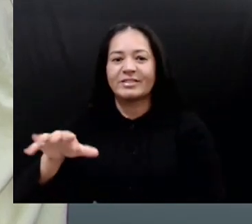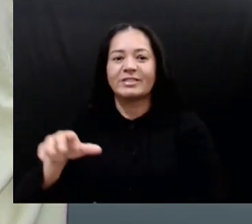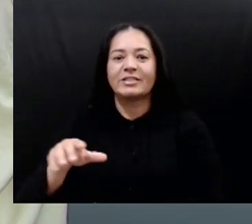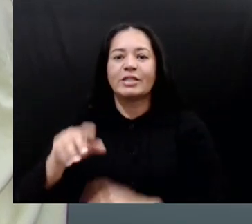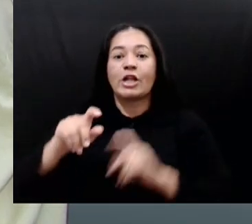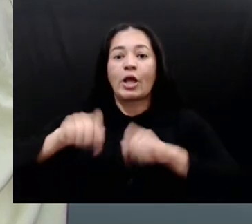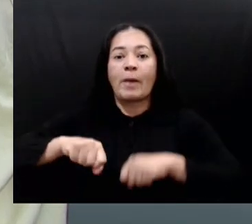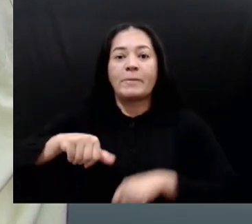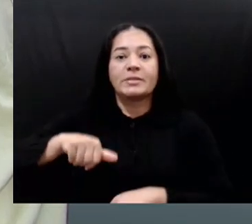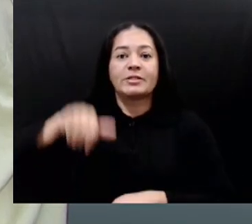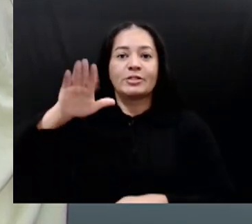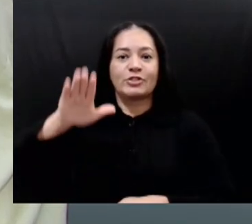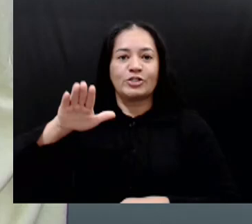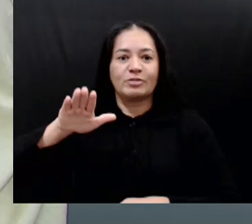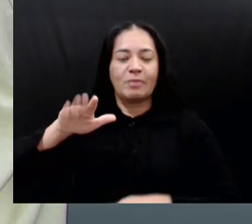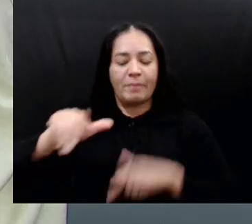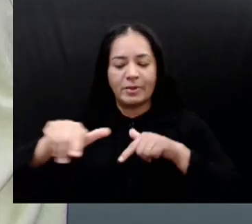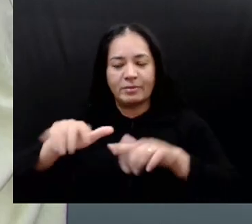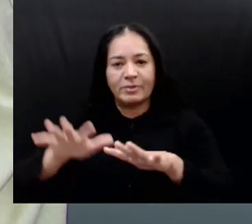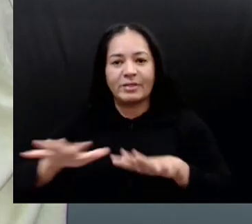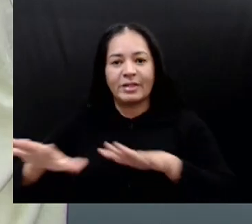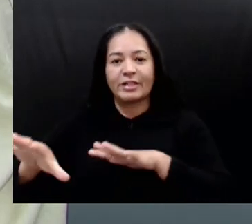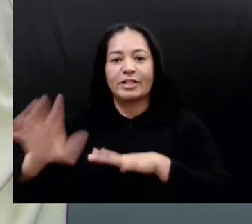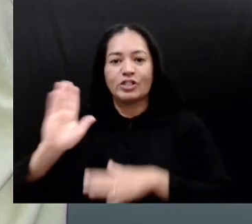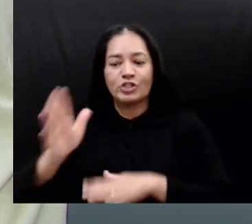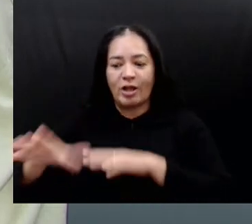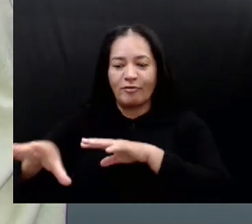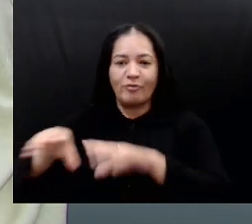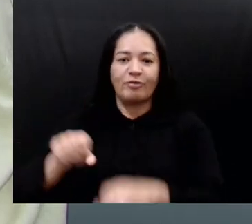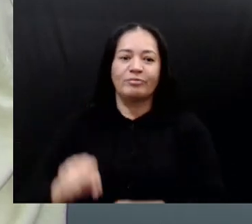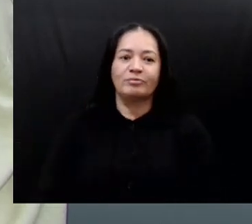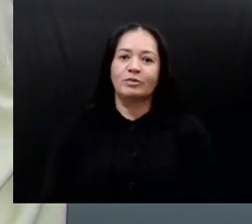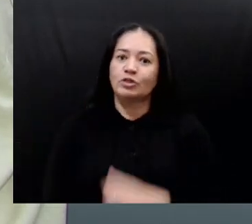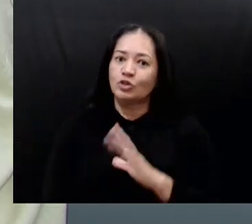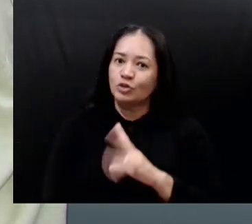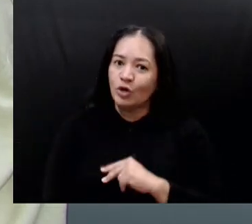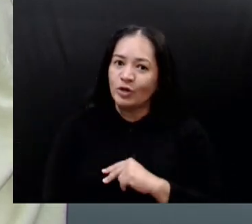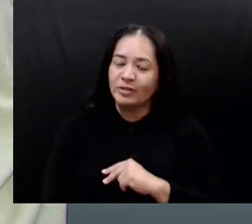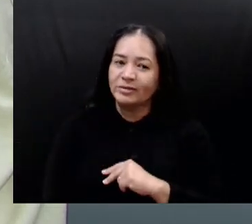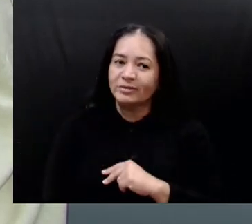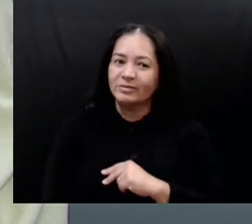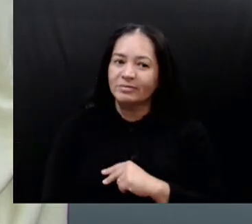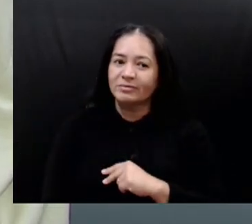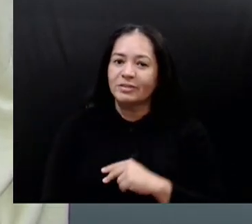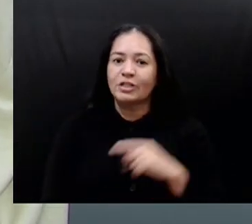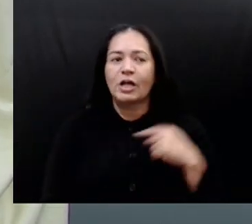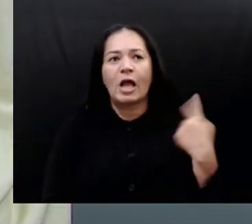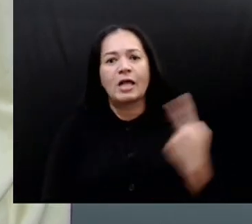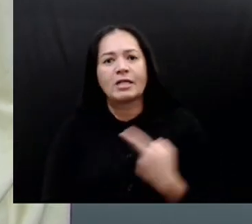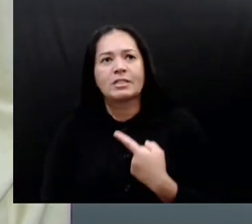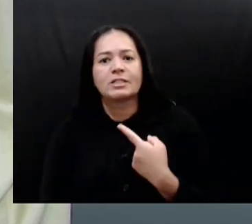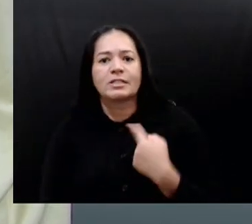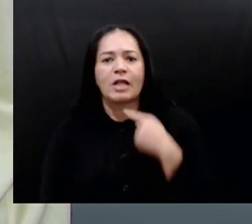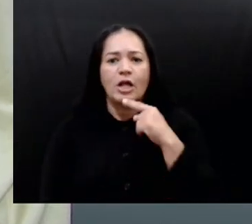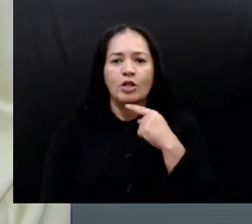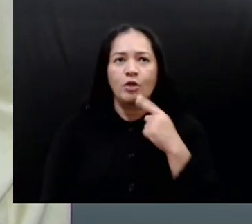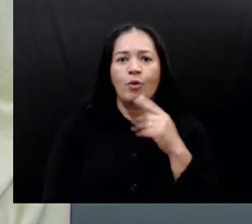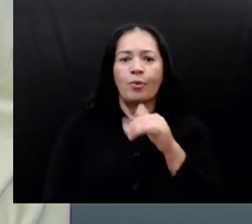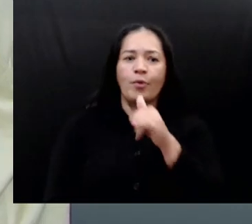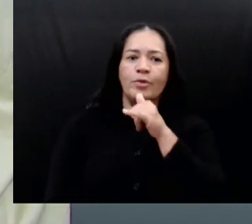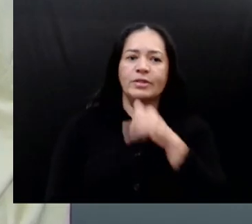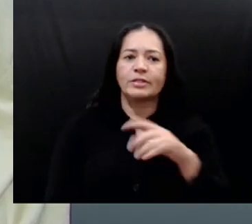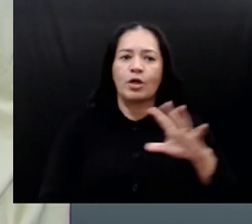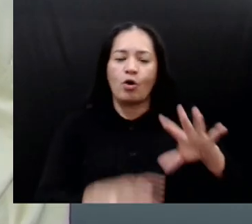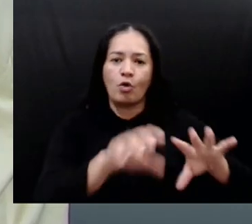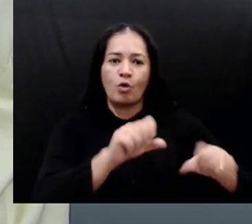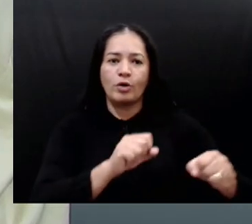para atuar naquela determinada área. Boa, boa. Muita gente tem essa dúvida, né? Por exemplo, eu sou formado em jornalismo.